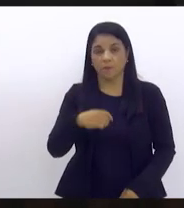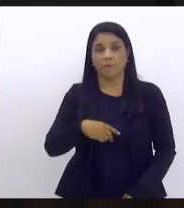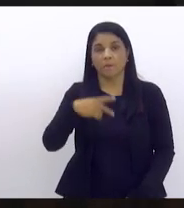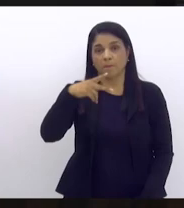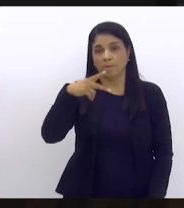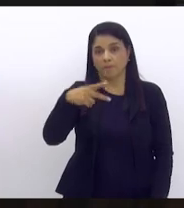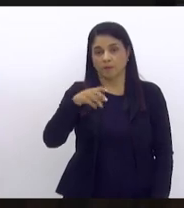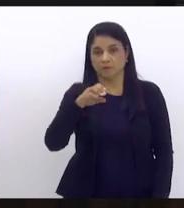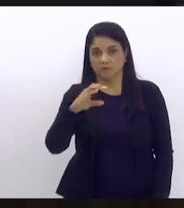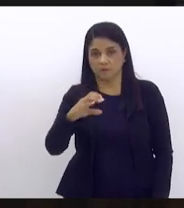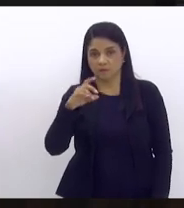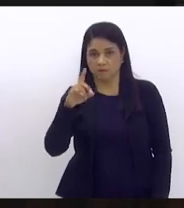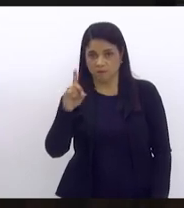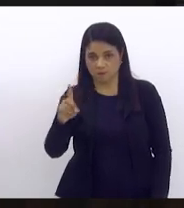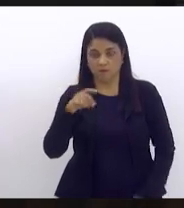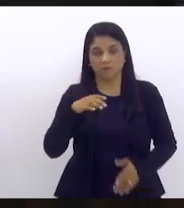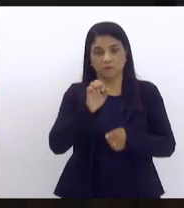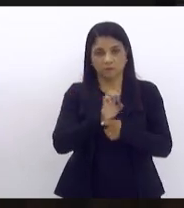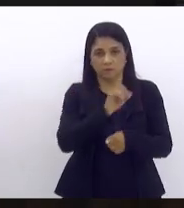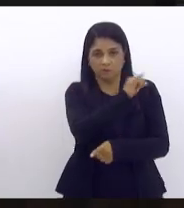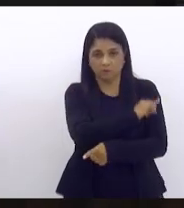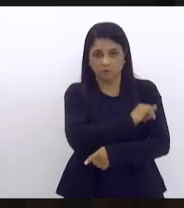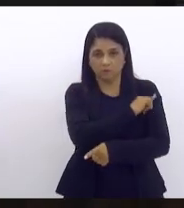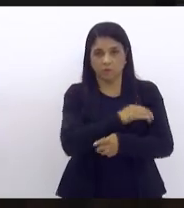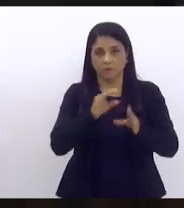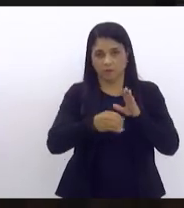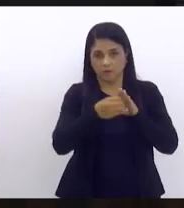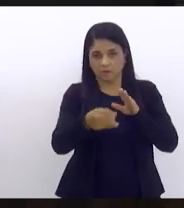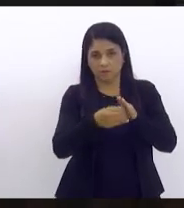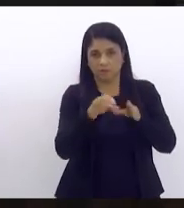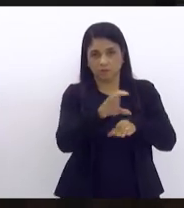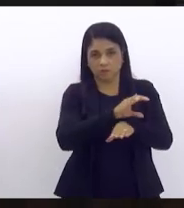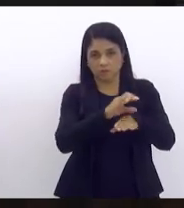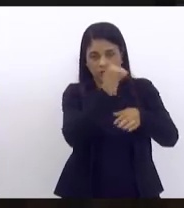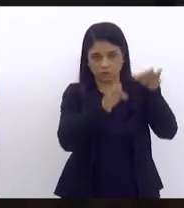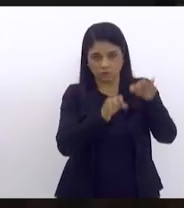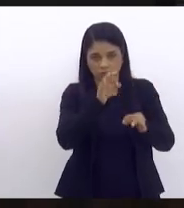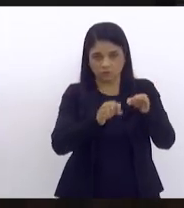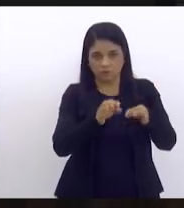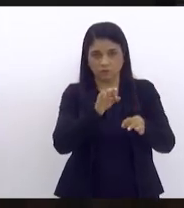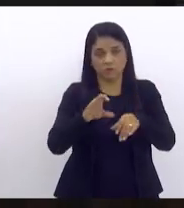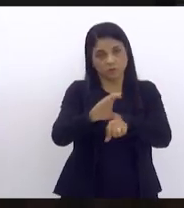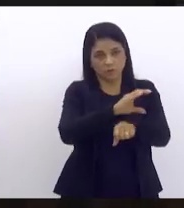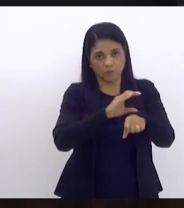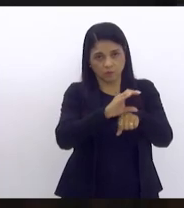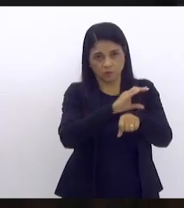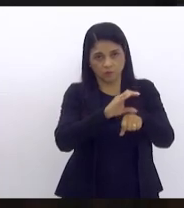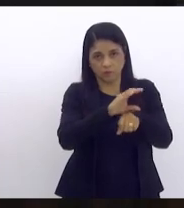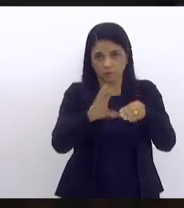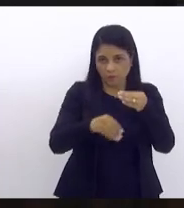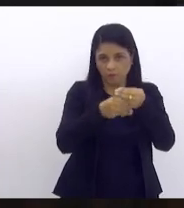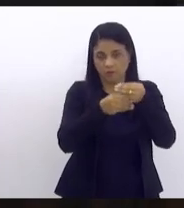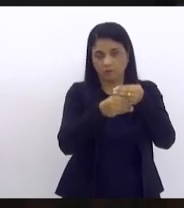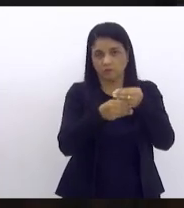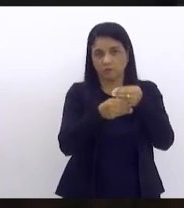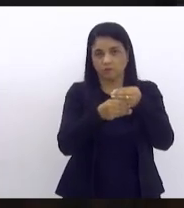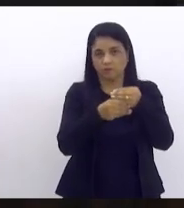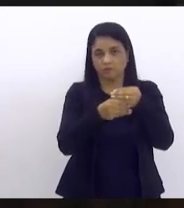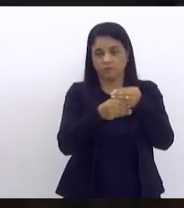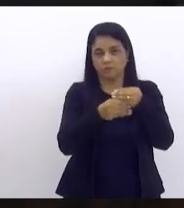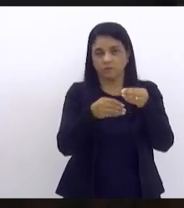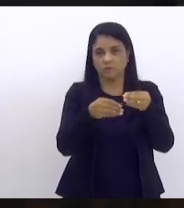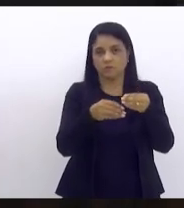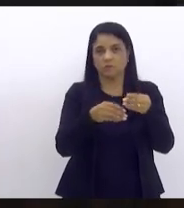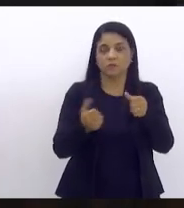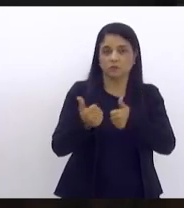no âmbito do Estado do Rio de Janeiro. Pareceres das comissões Constituição e Justiça pela constitucionalidade com emendas, concluindo